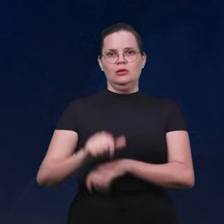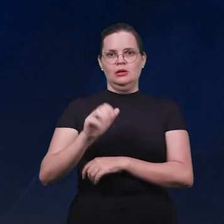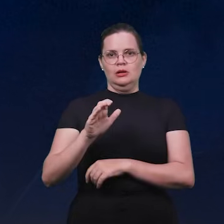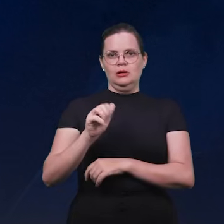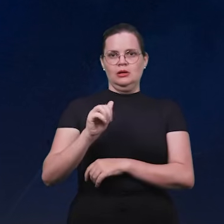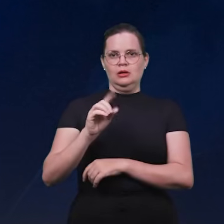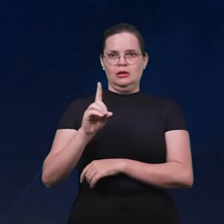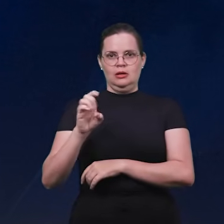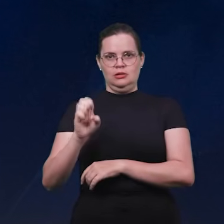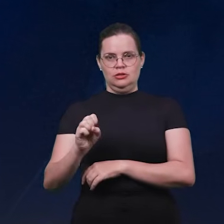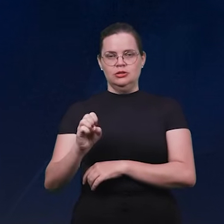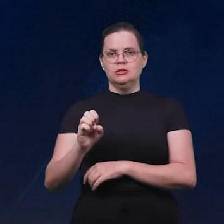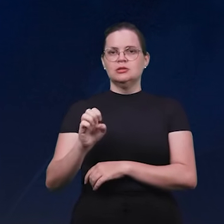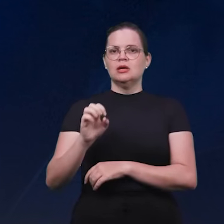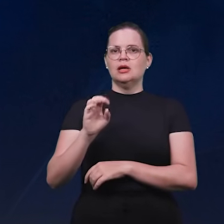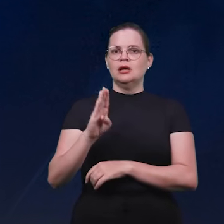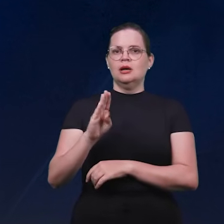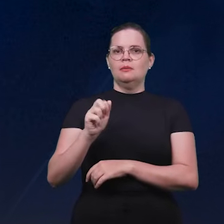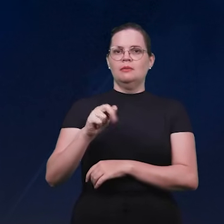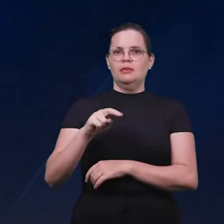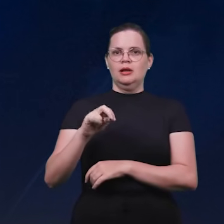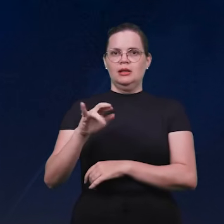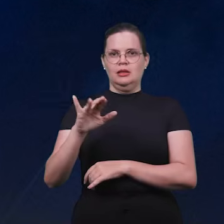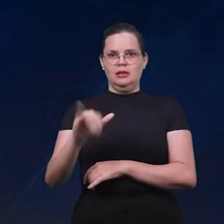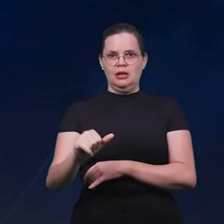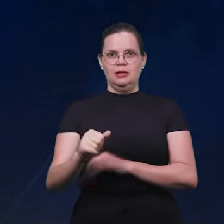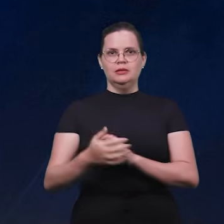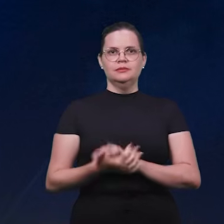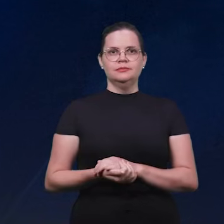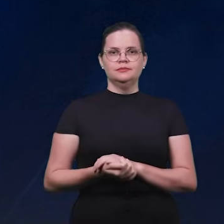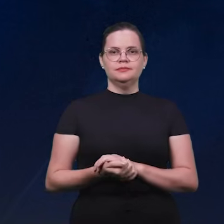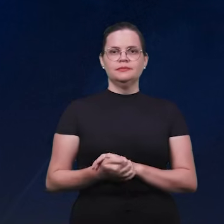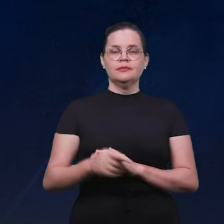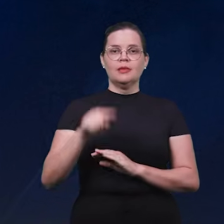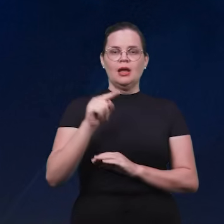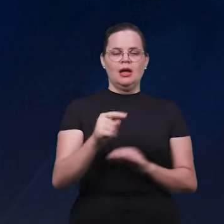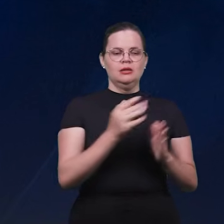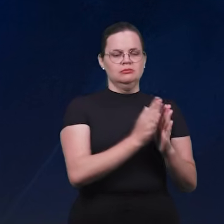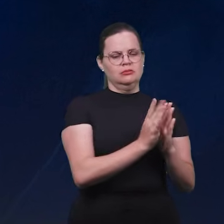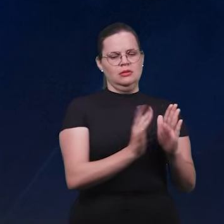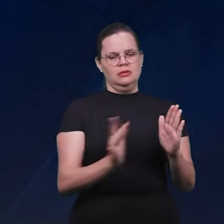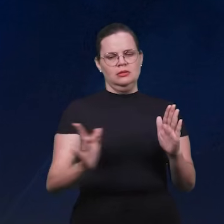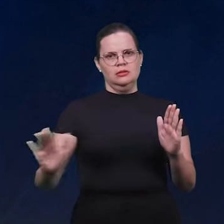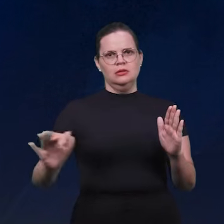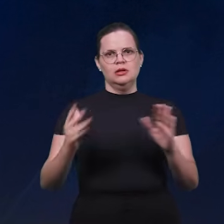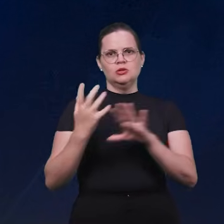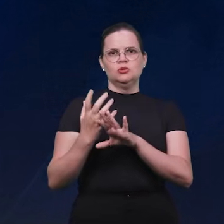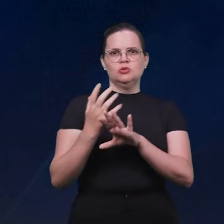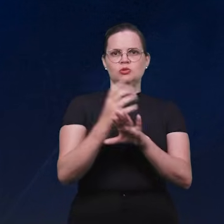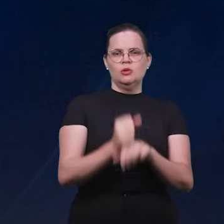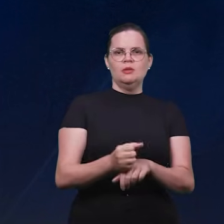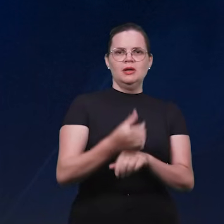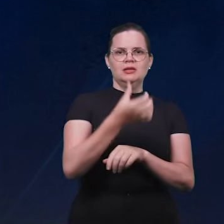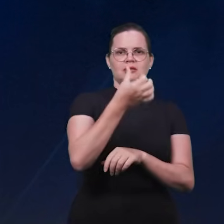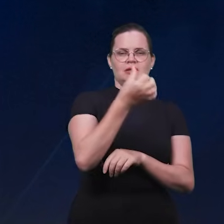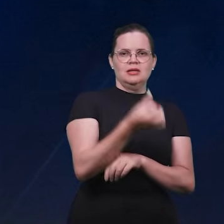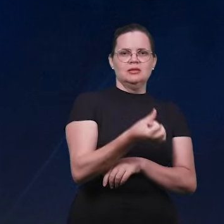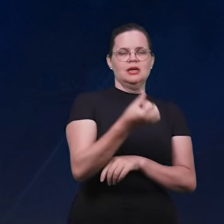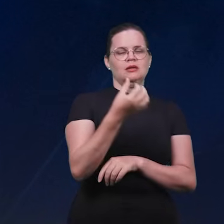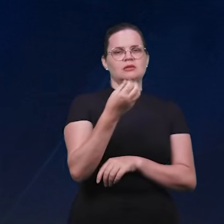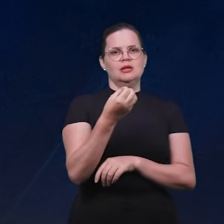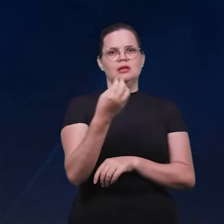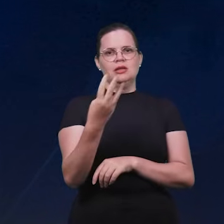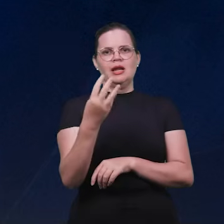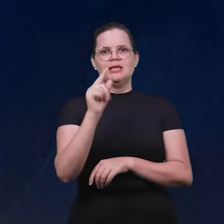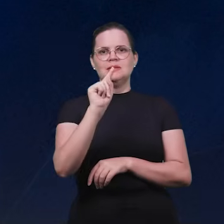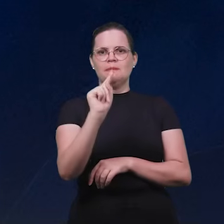E isso com uma contagem de 603.000 650 homens, homens